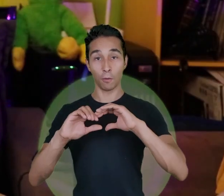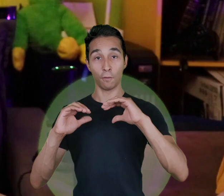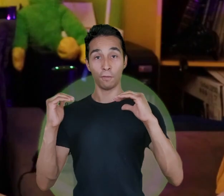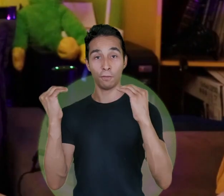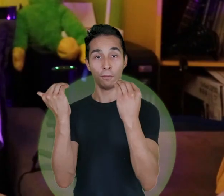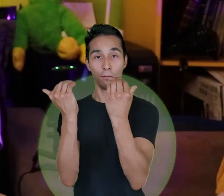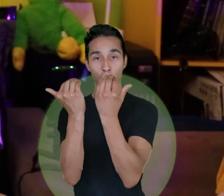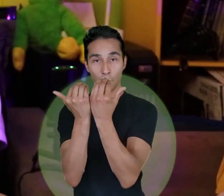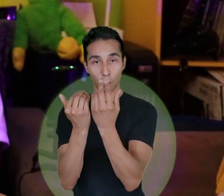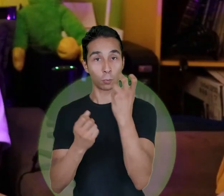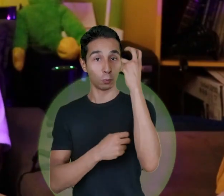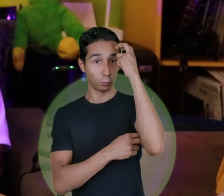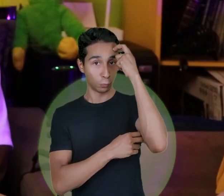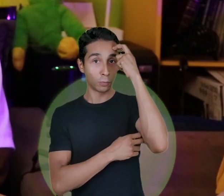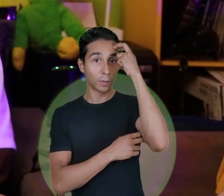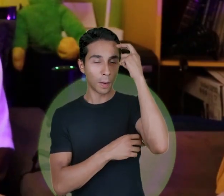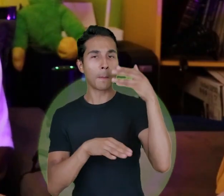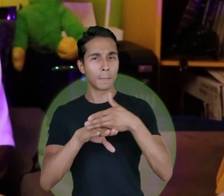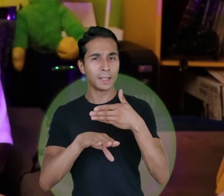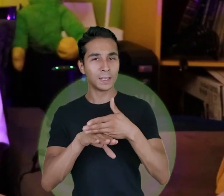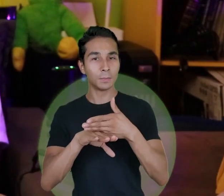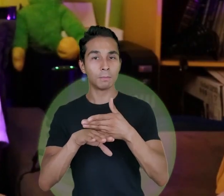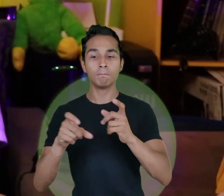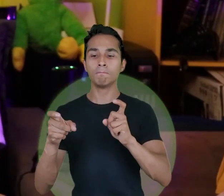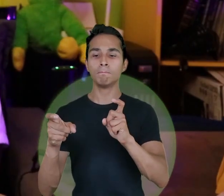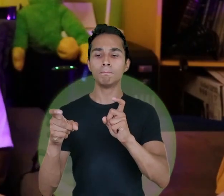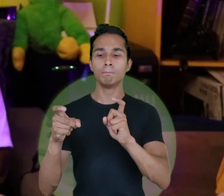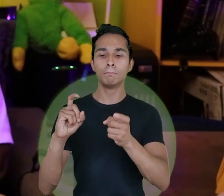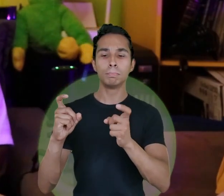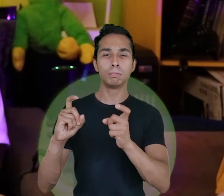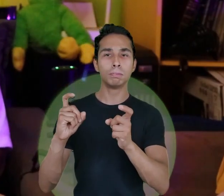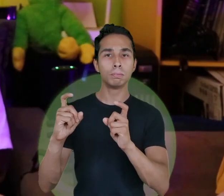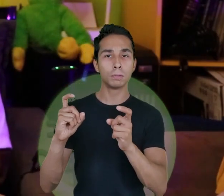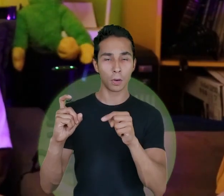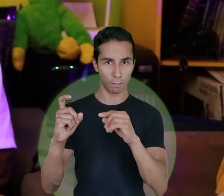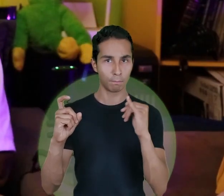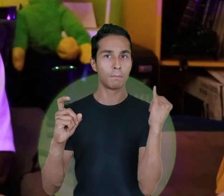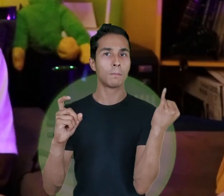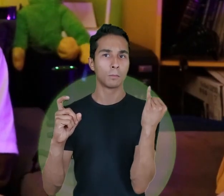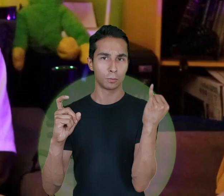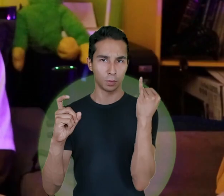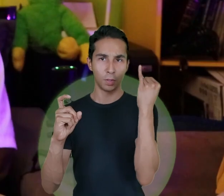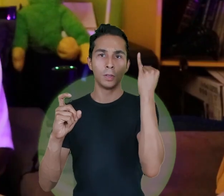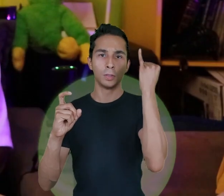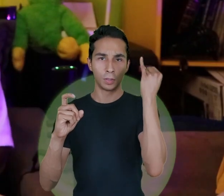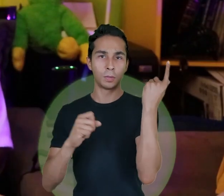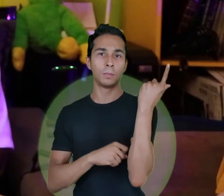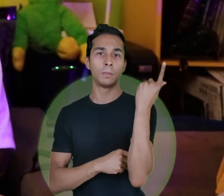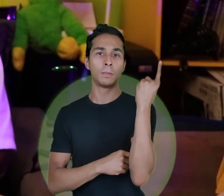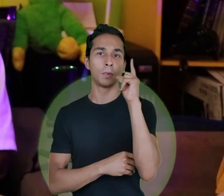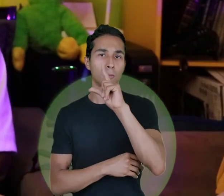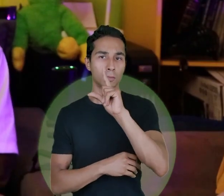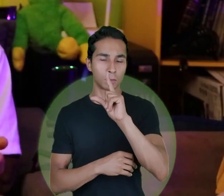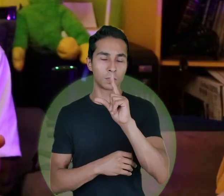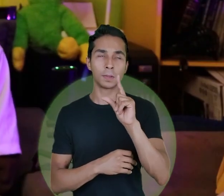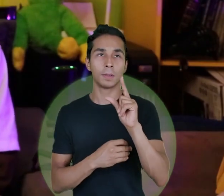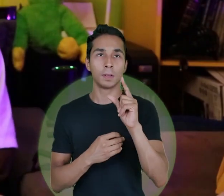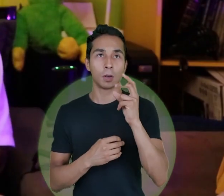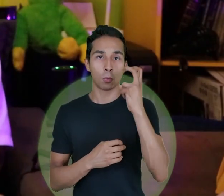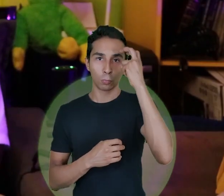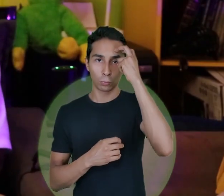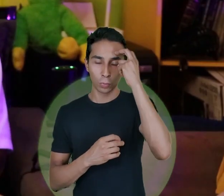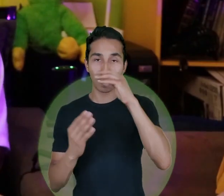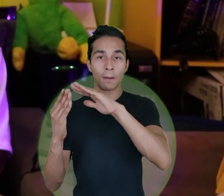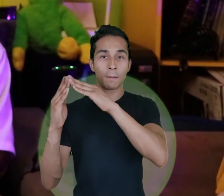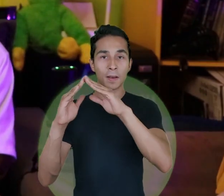aqui da cidade, a gente percebe como as reuniões desse fórum de cultura, né, que é muito importante para fortalecimento aí, de todo mundo,